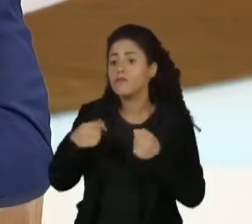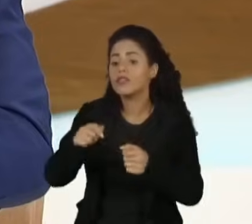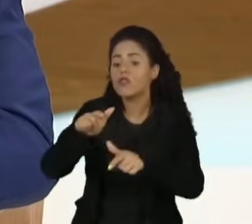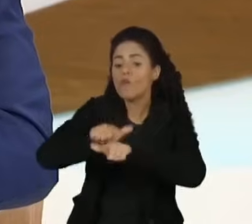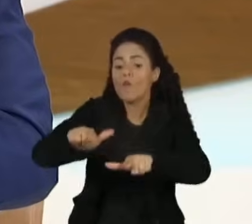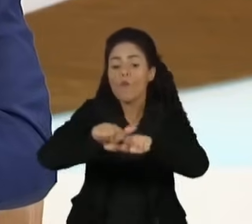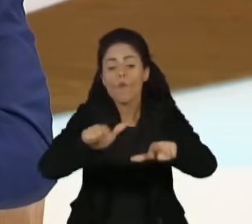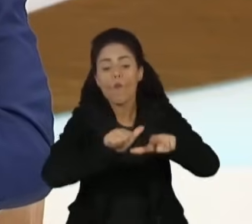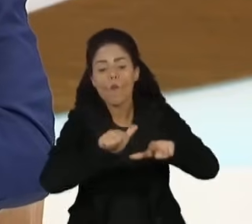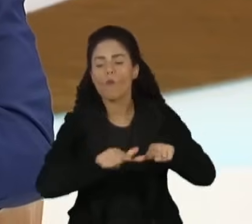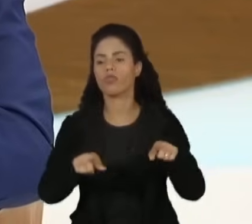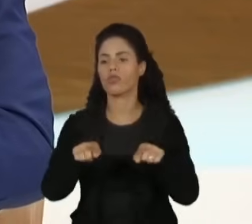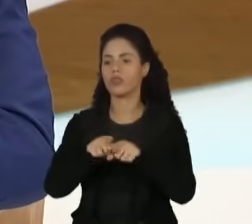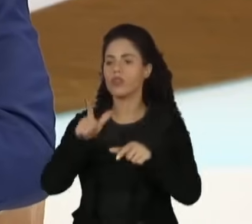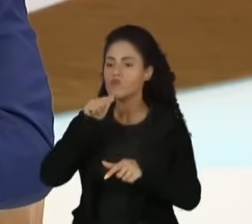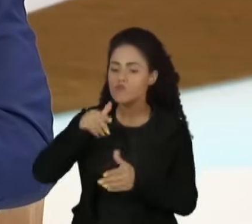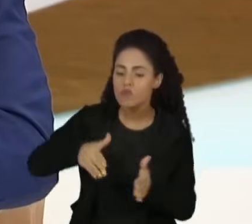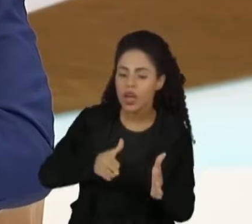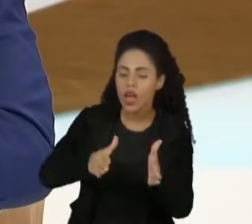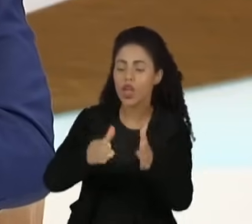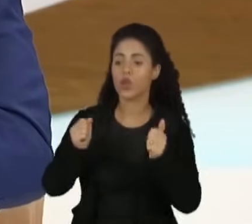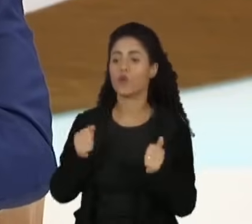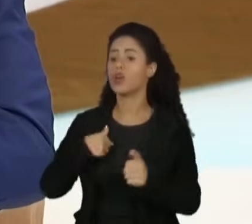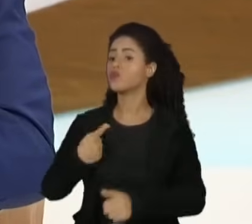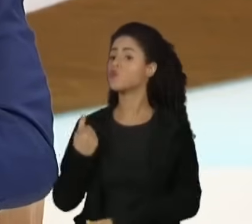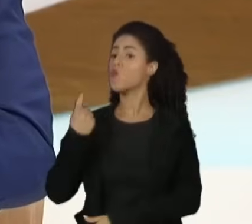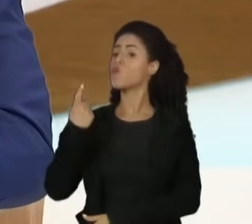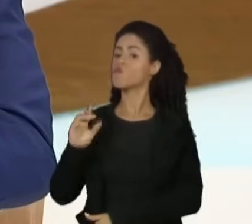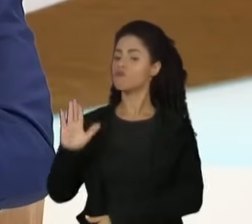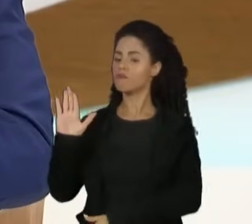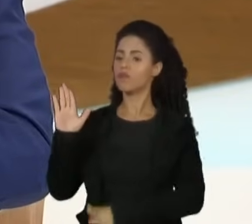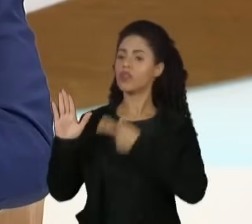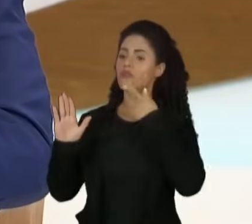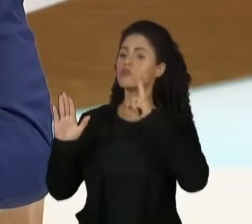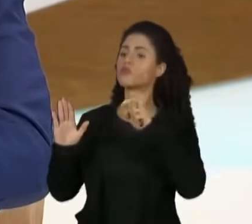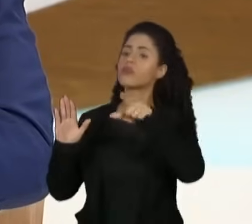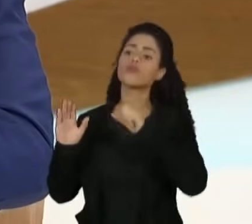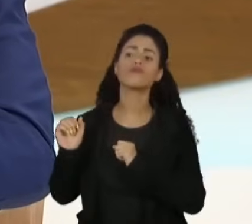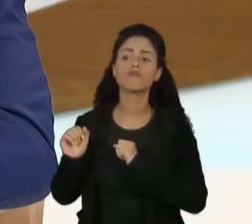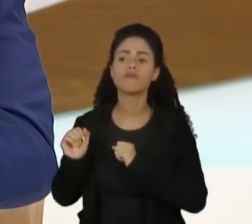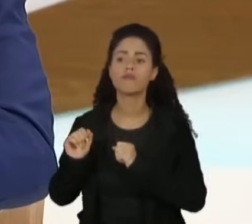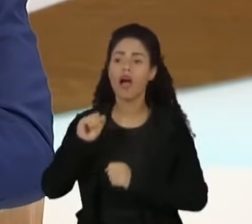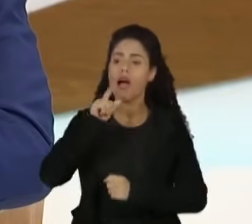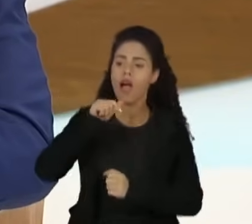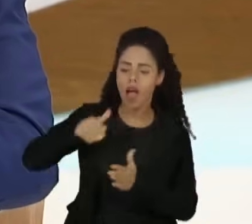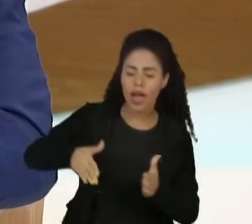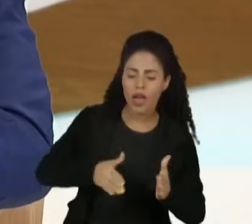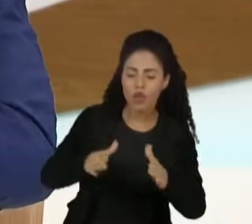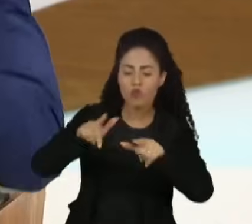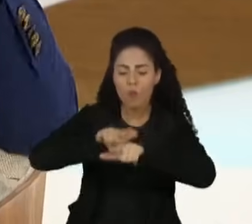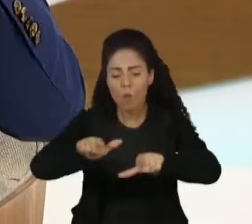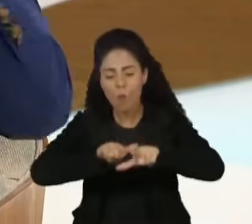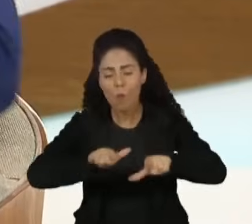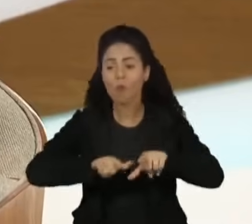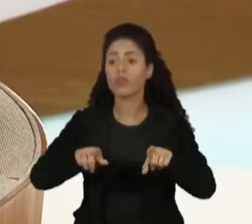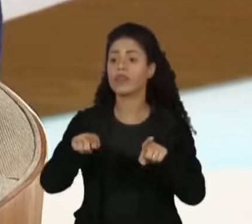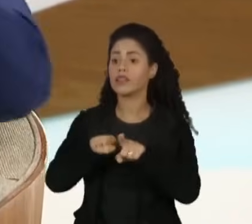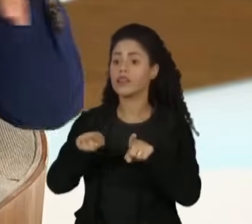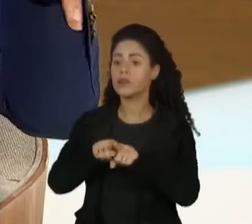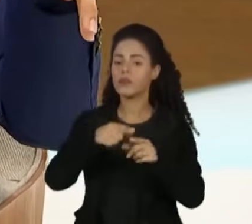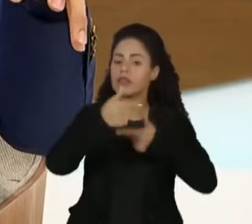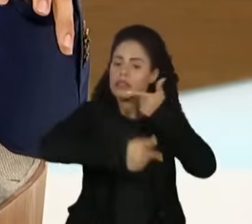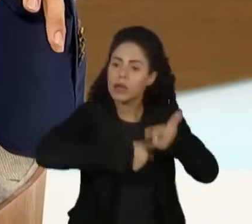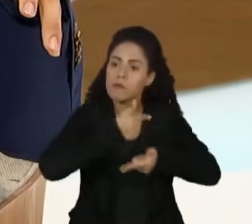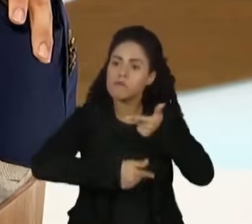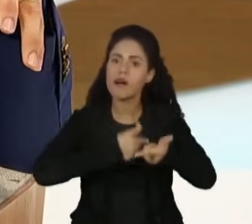limpar. Precisa de limpar os mananciais. Eu sou o único candidato que está falando isso, não tem nenhum outro que está falando isso. Limpar os mananciais. A gente precisa criar esses empregos para